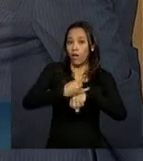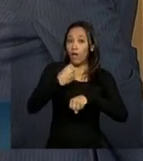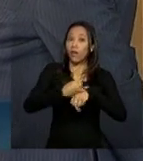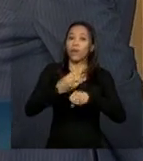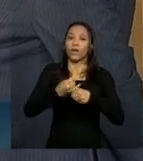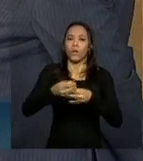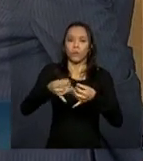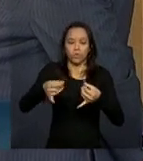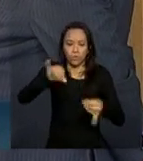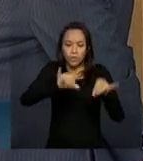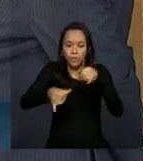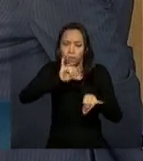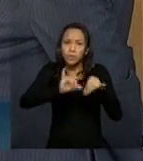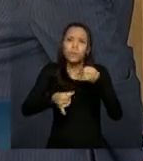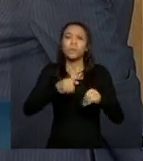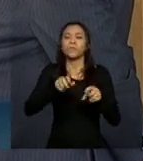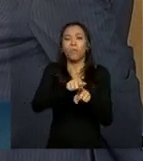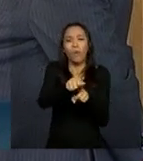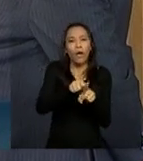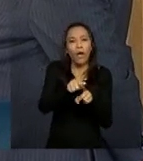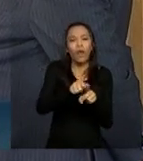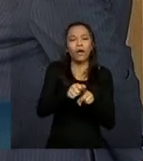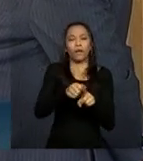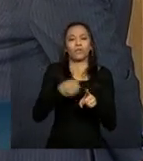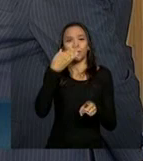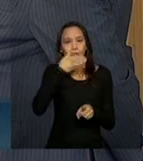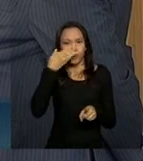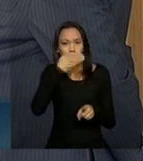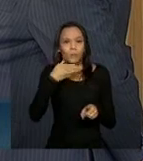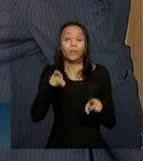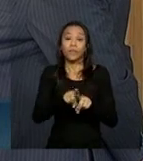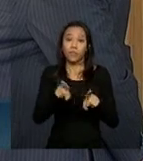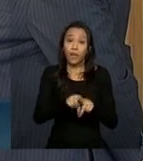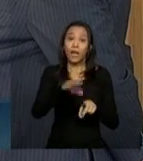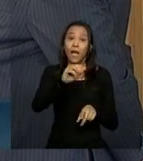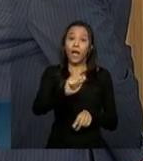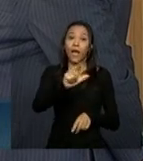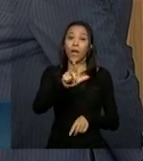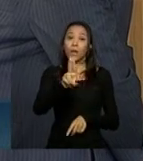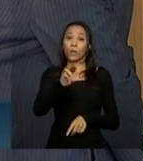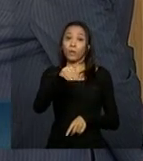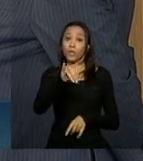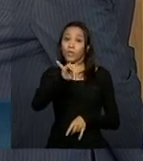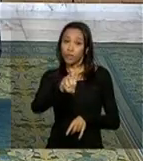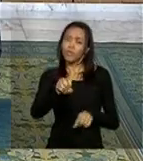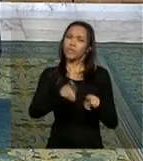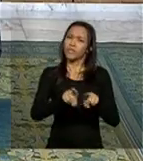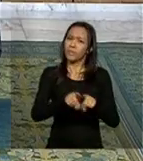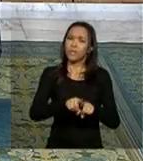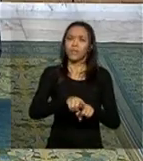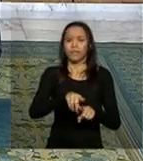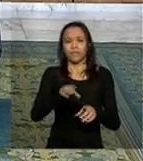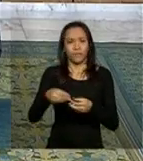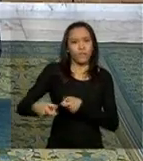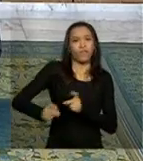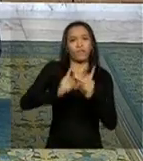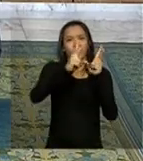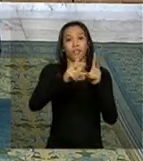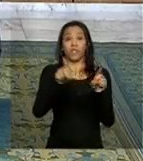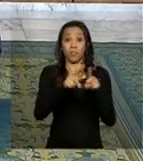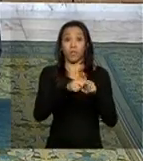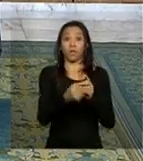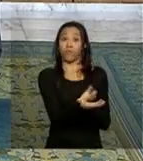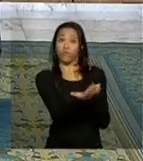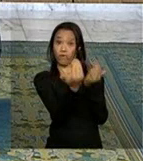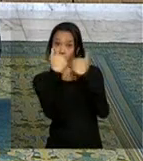químicos, plásticos, cereais, borracha, açúcar e alumínio. E os principais produtos colombianos que o Brasil